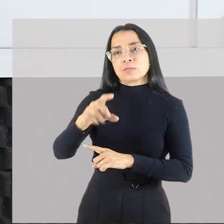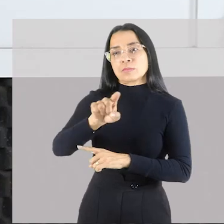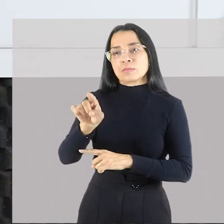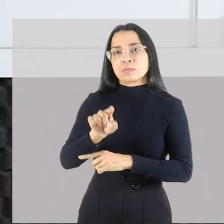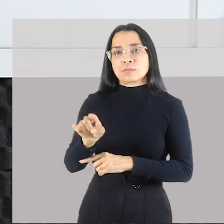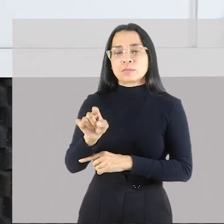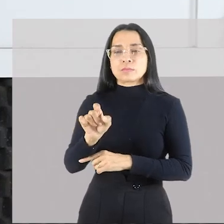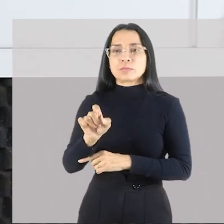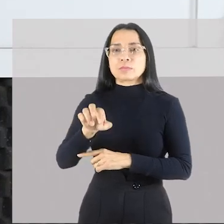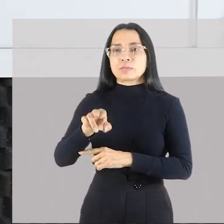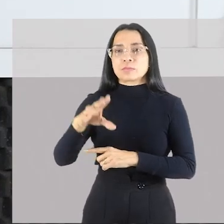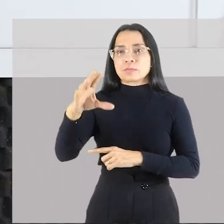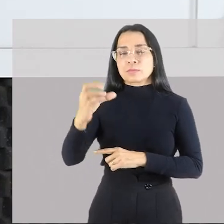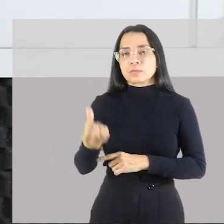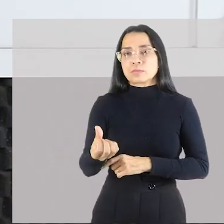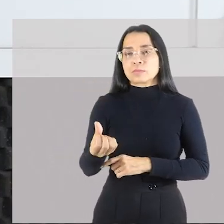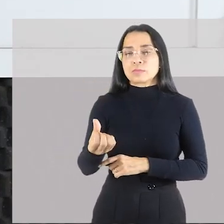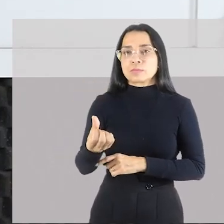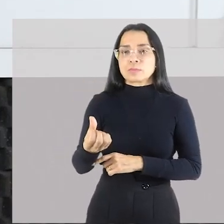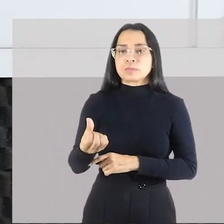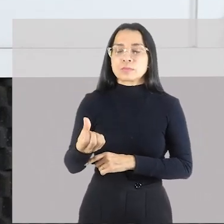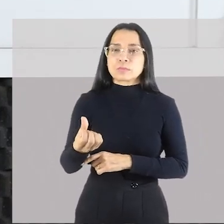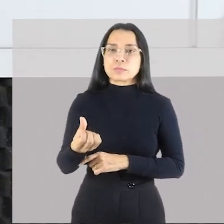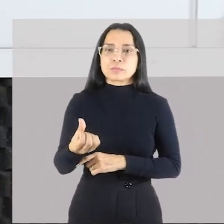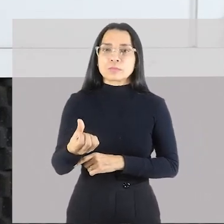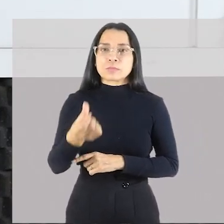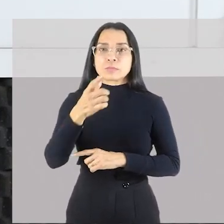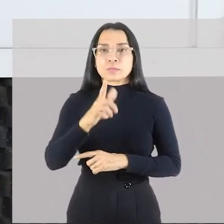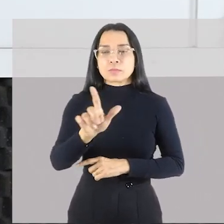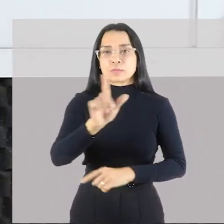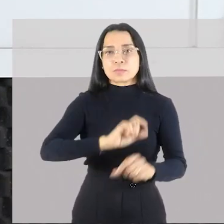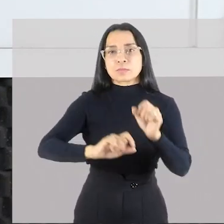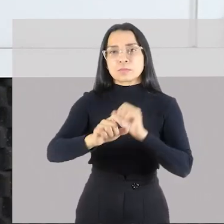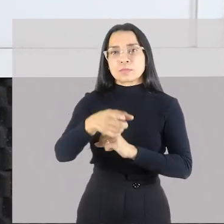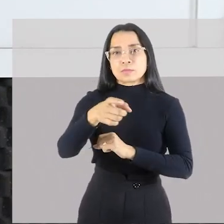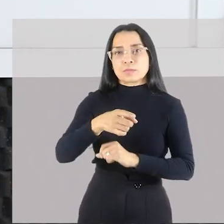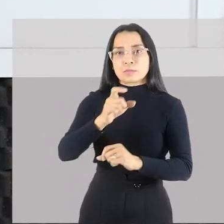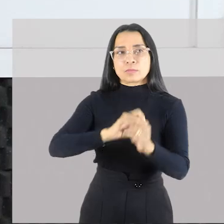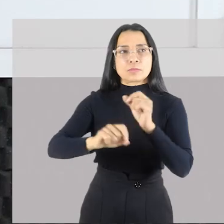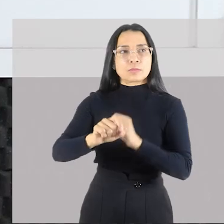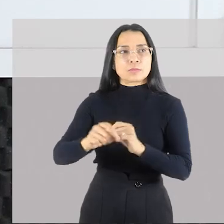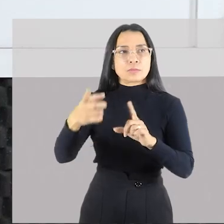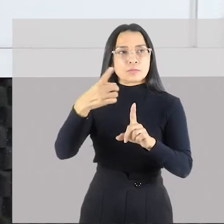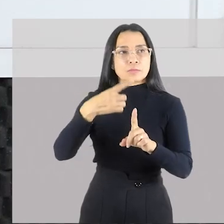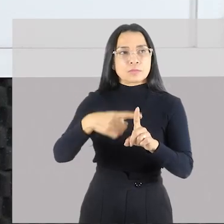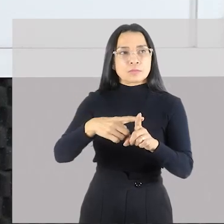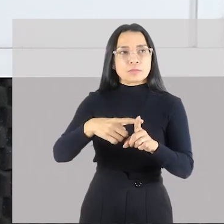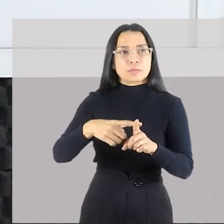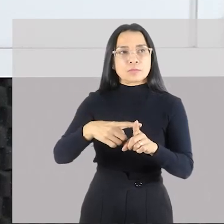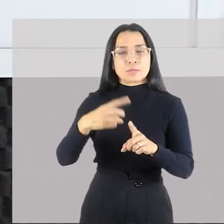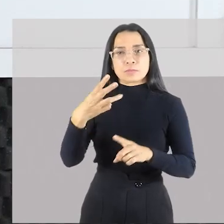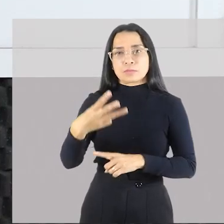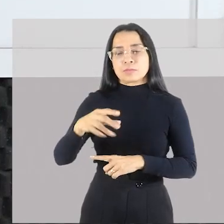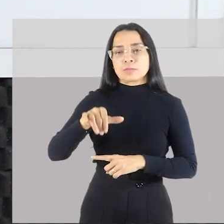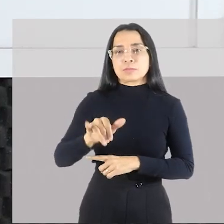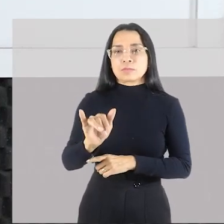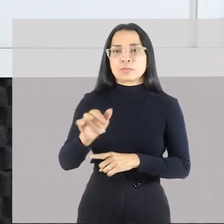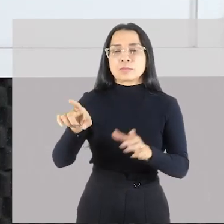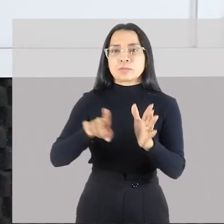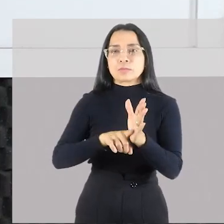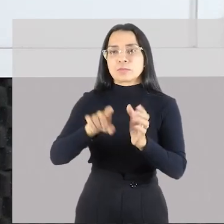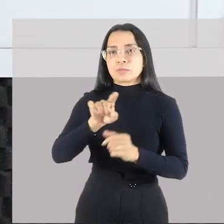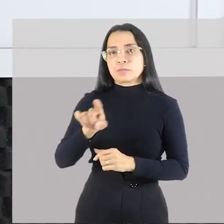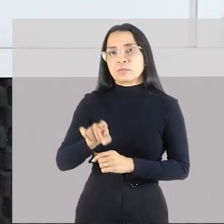3z igual a 6. Ou x mais 3y